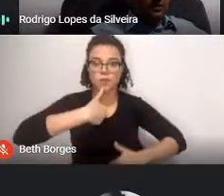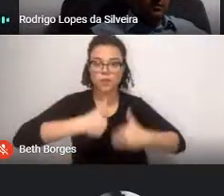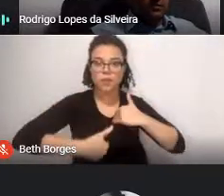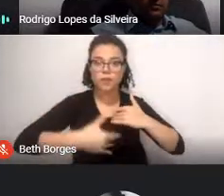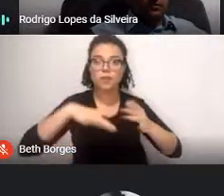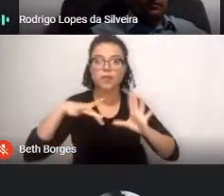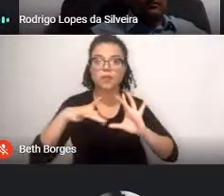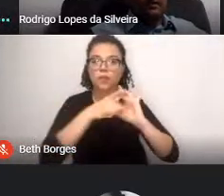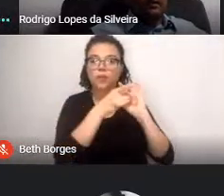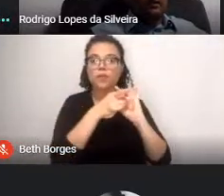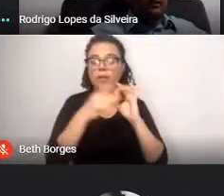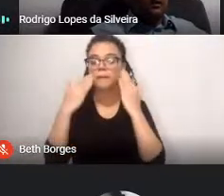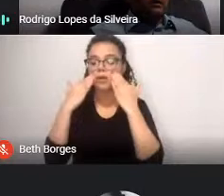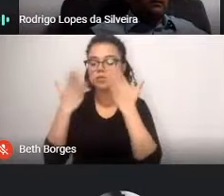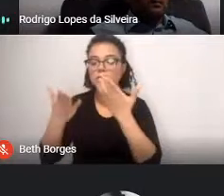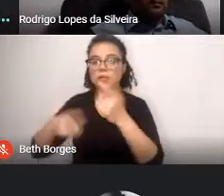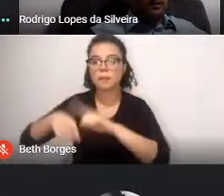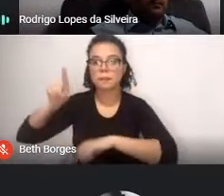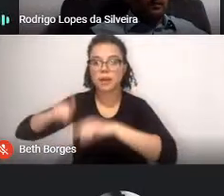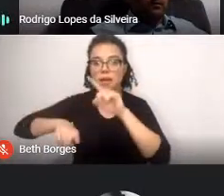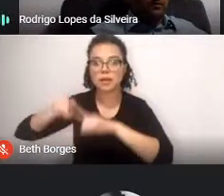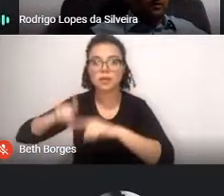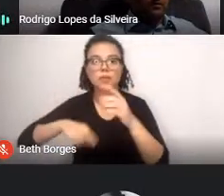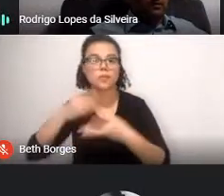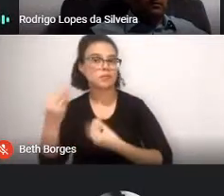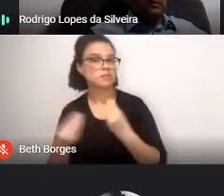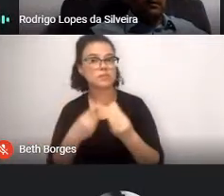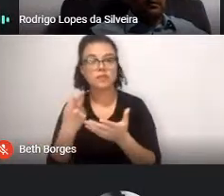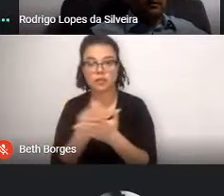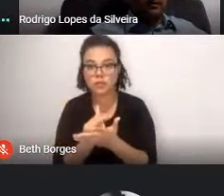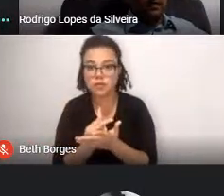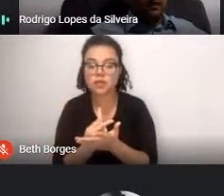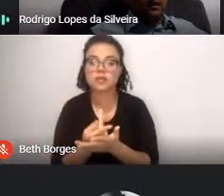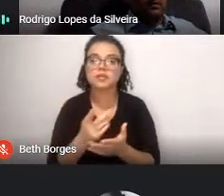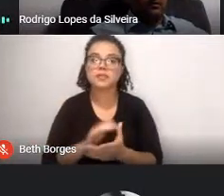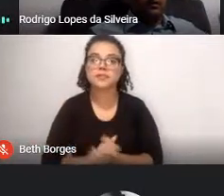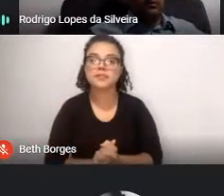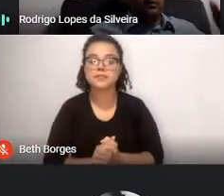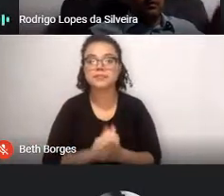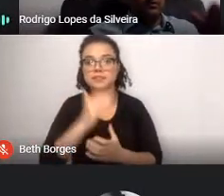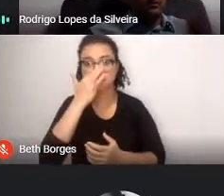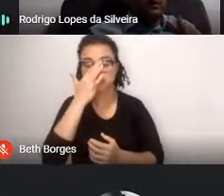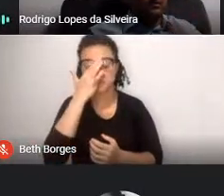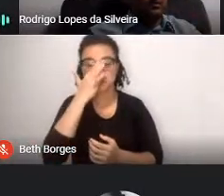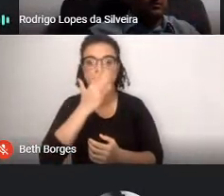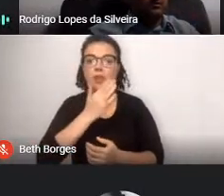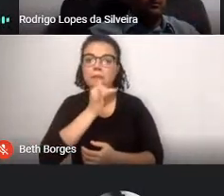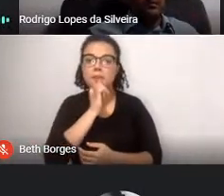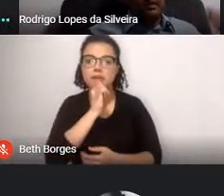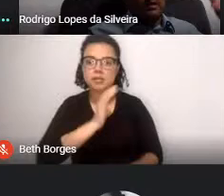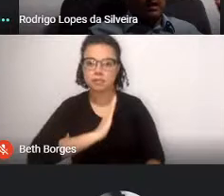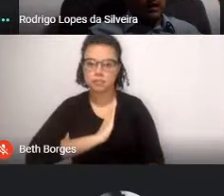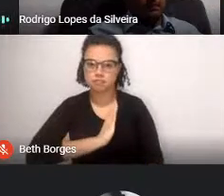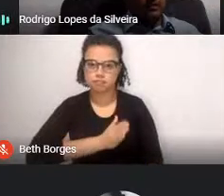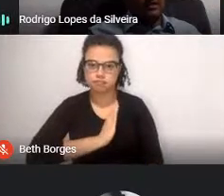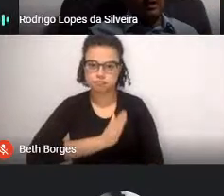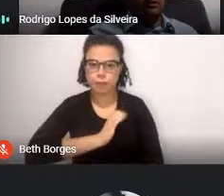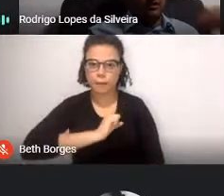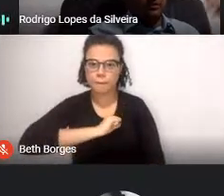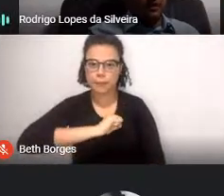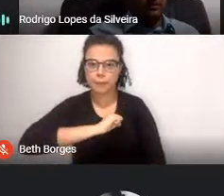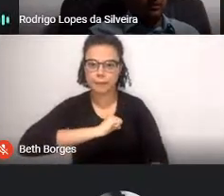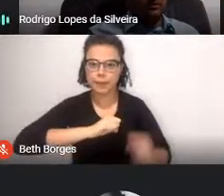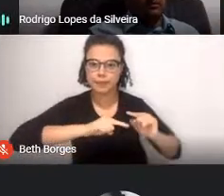muito significativos, que pela preconização do ritmo de batimentos cardíacos, a